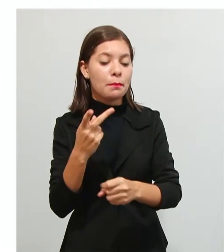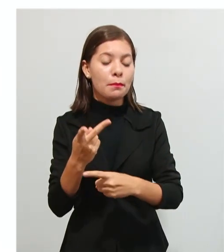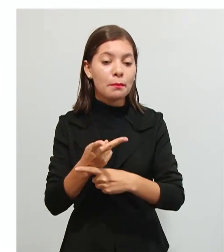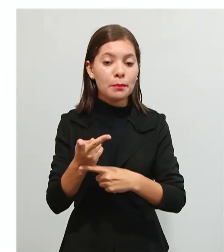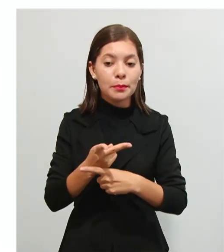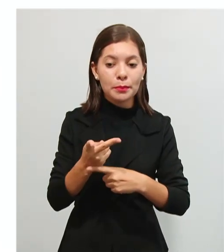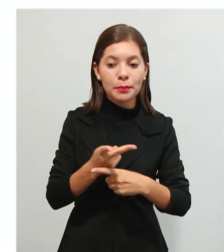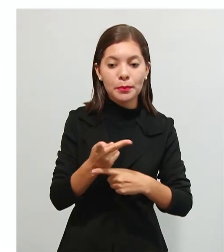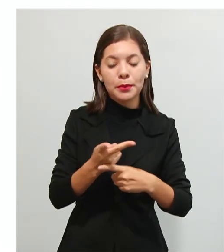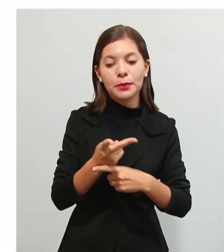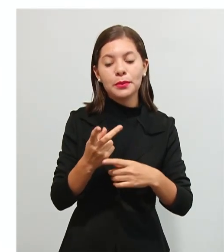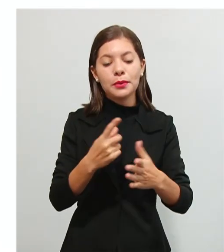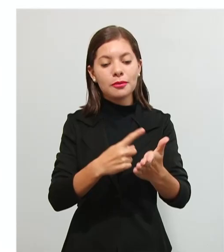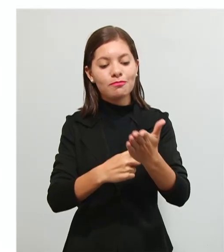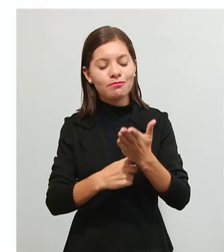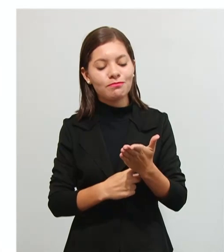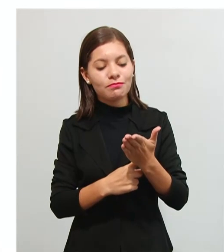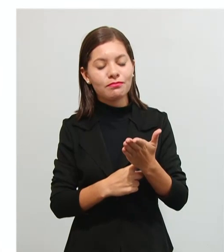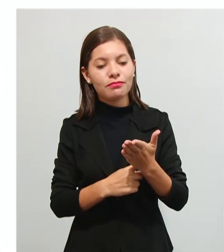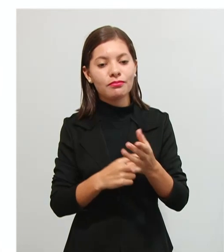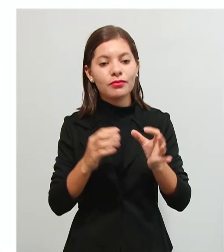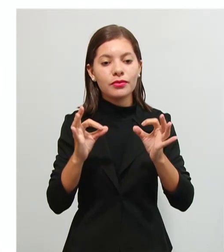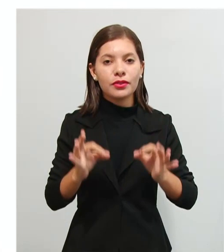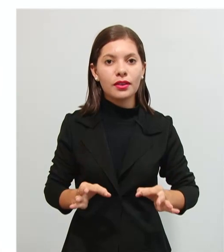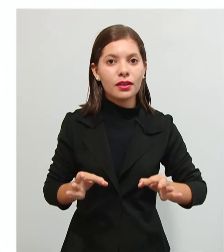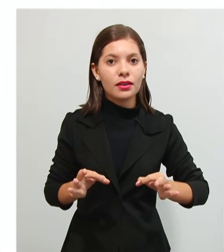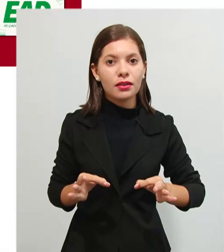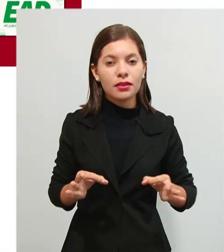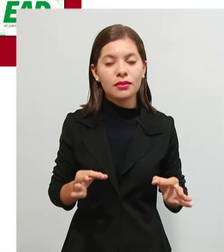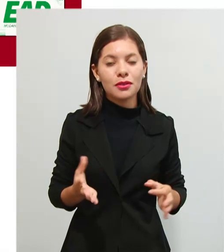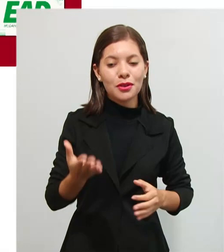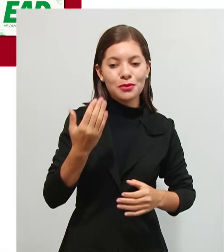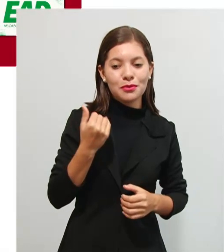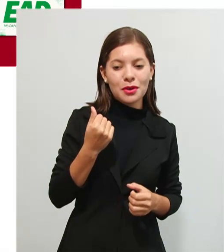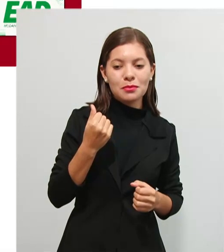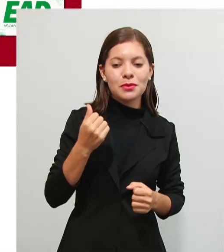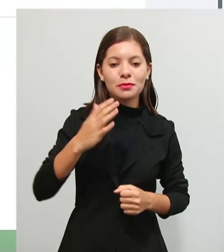ajuda, ok? Então vamos para o nosso ambiente de teste.